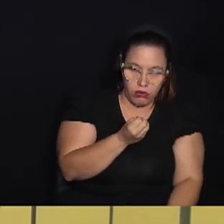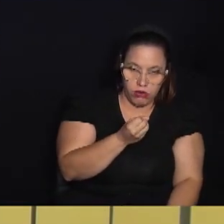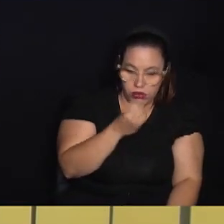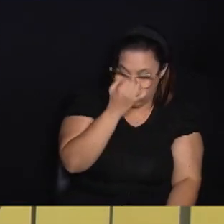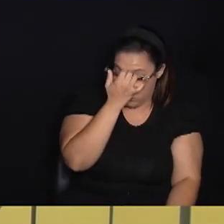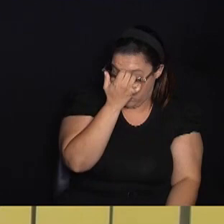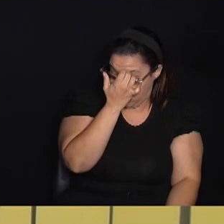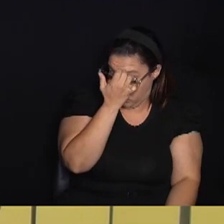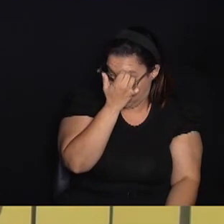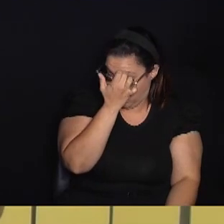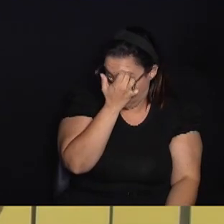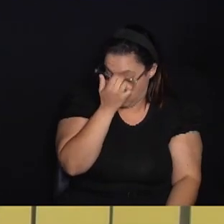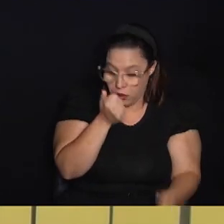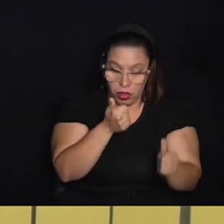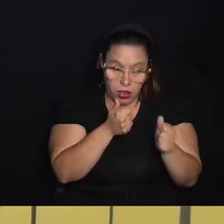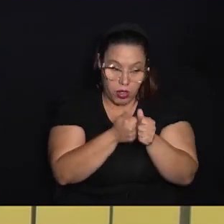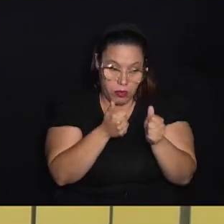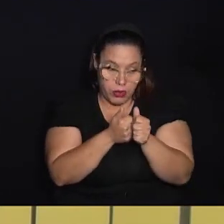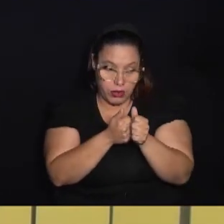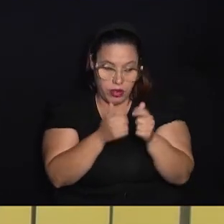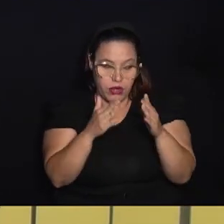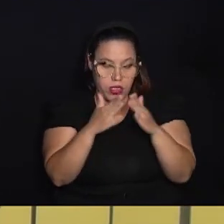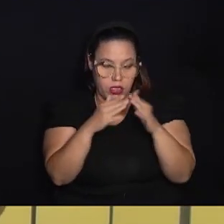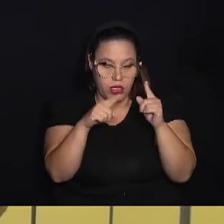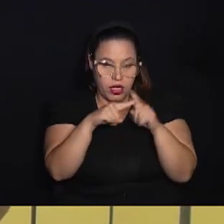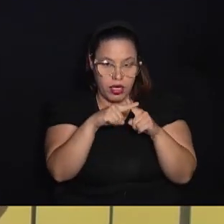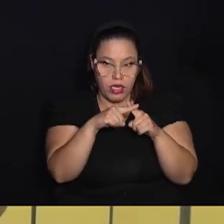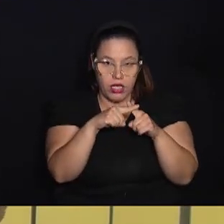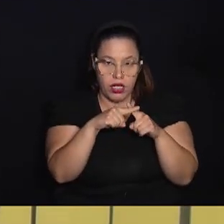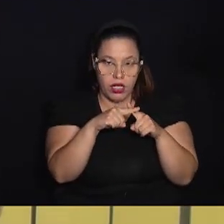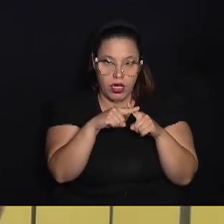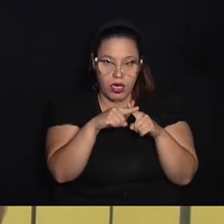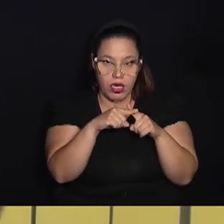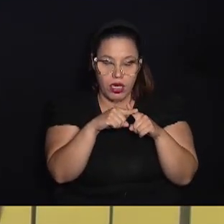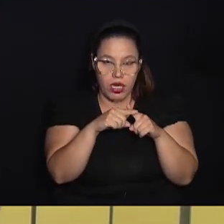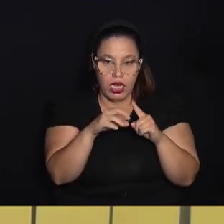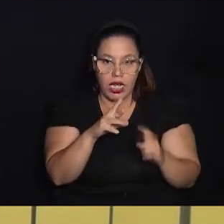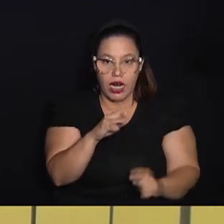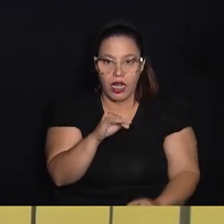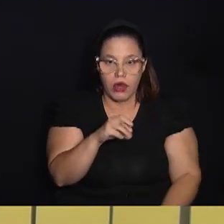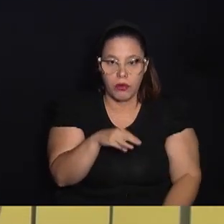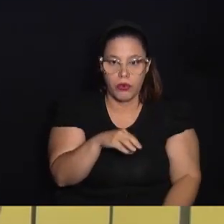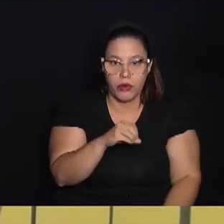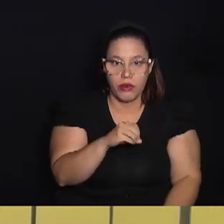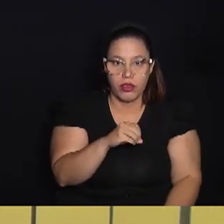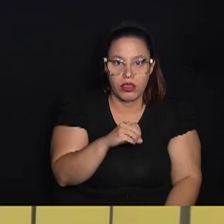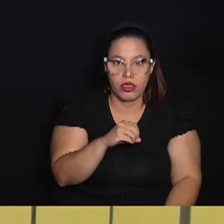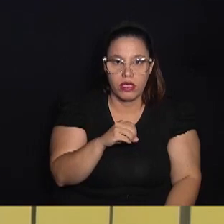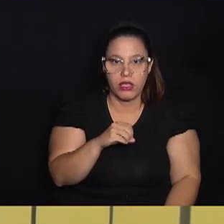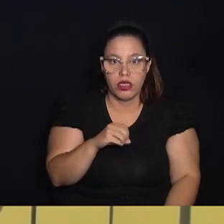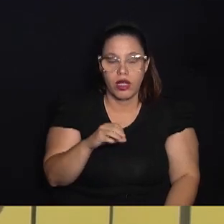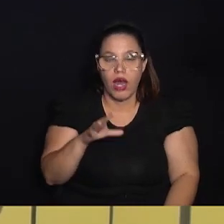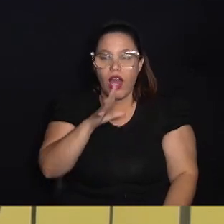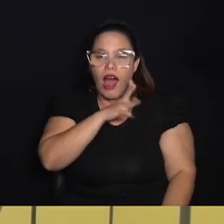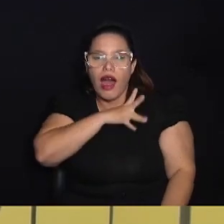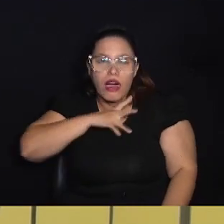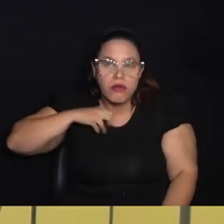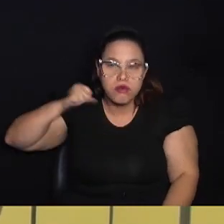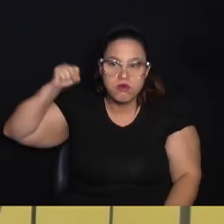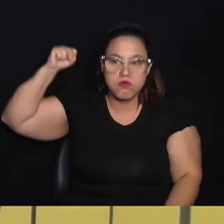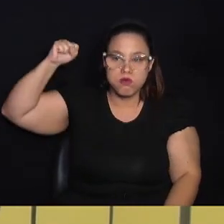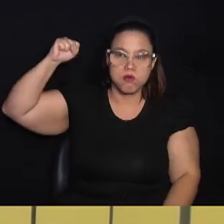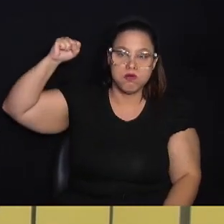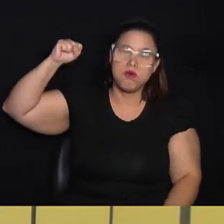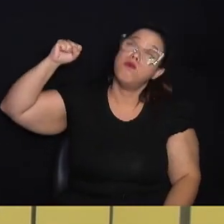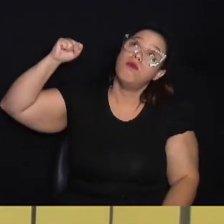da da Igreja do Carmo ainda um tronco de açoite quer dizer então e a e a forca um período ficou um período